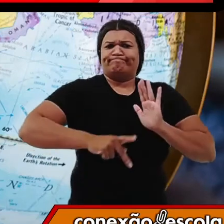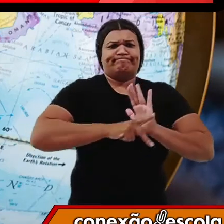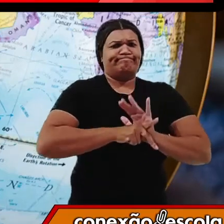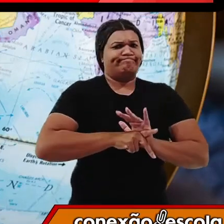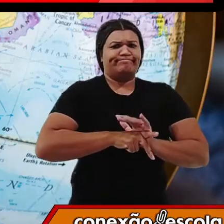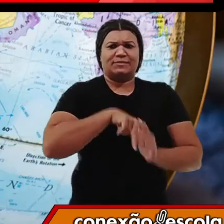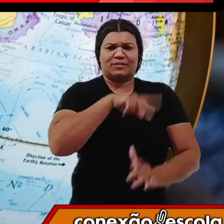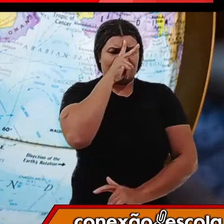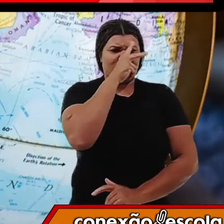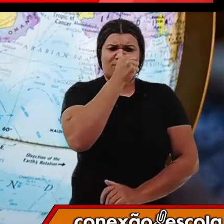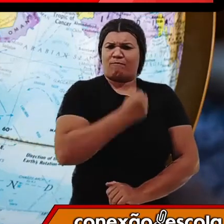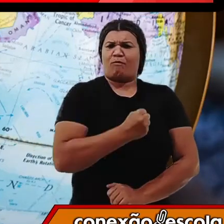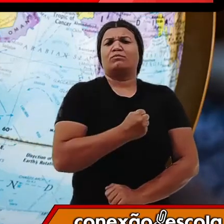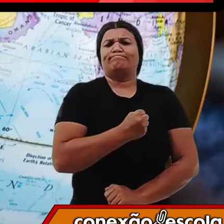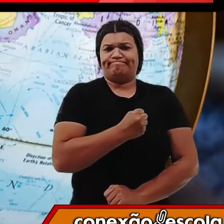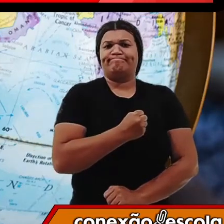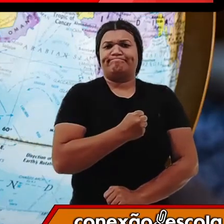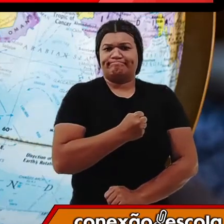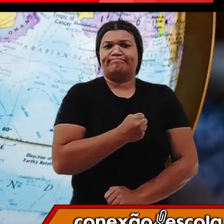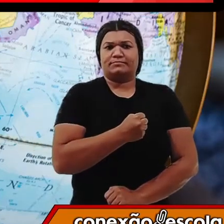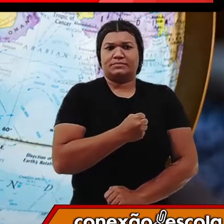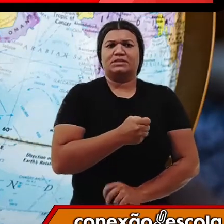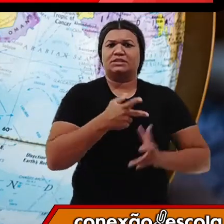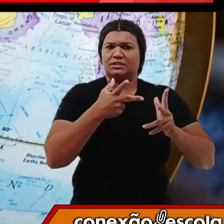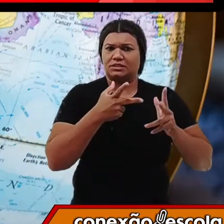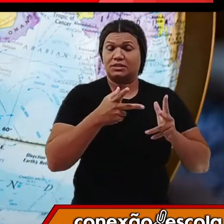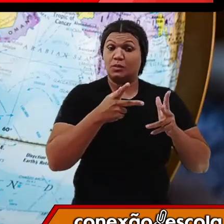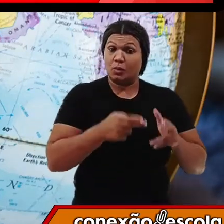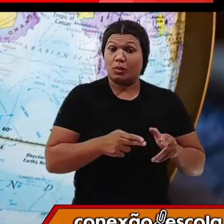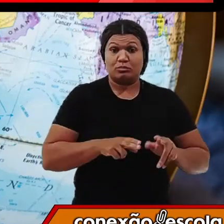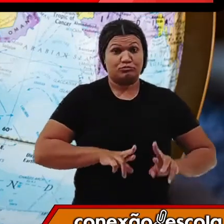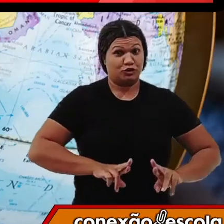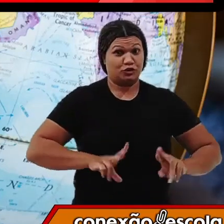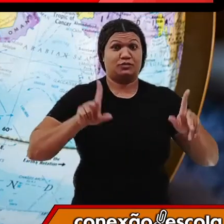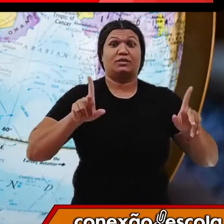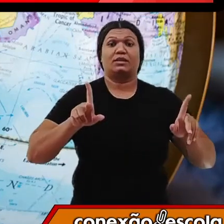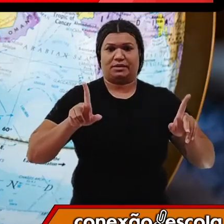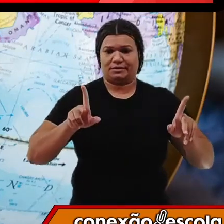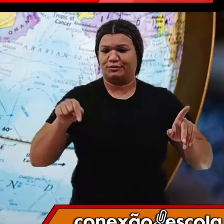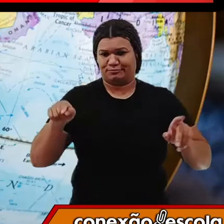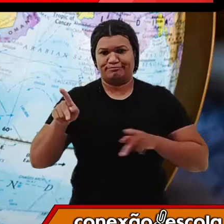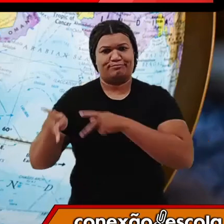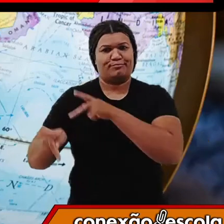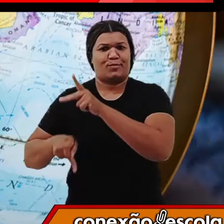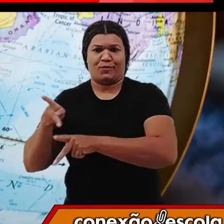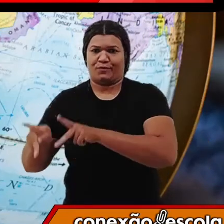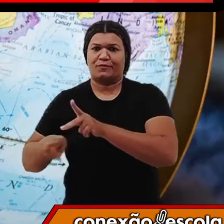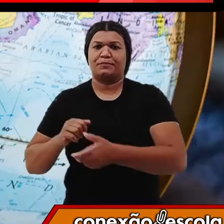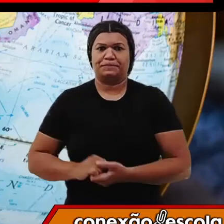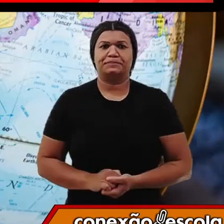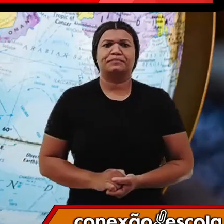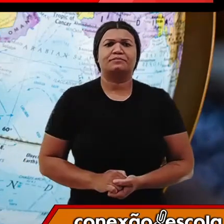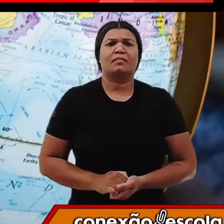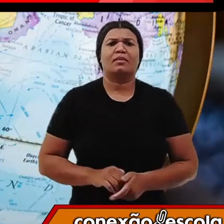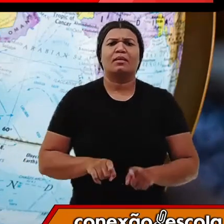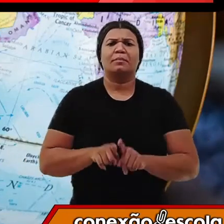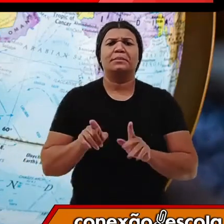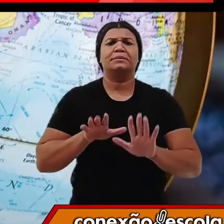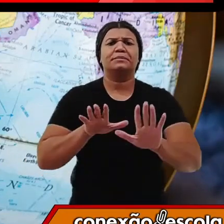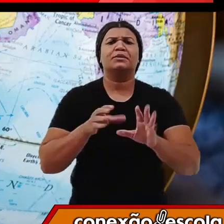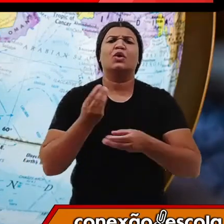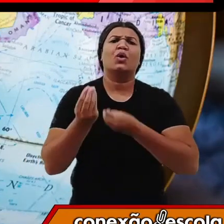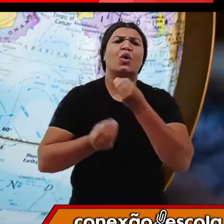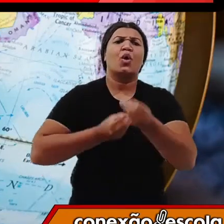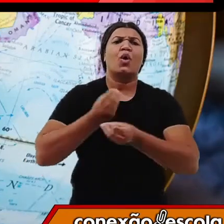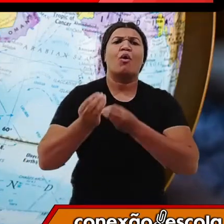não é tão forte no povo como acontece com uma nação, certo? Professor, e como ficam